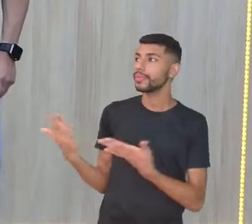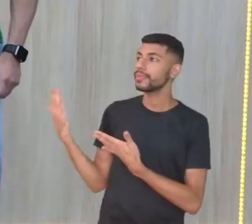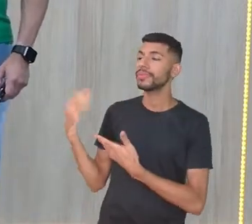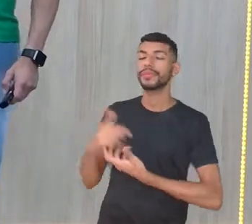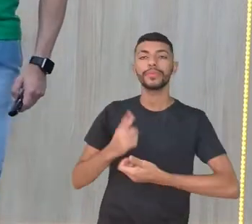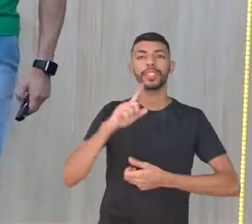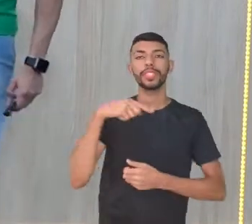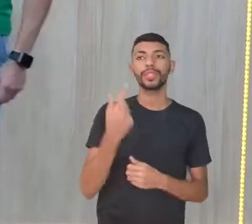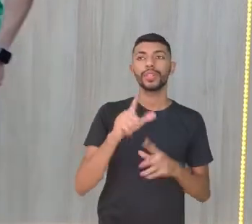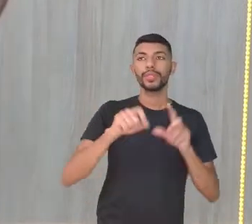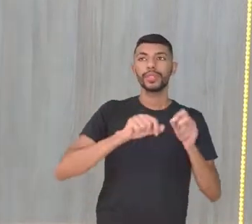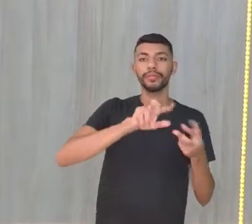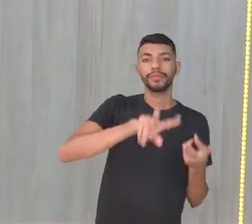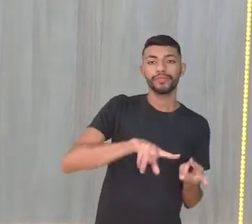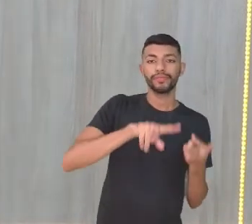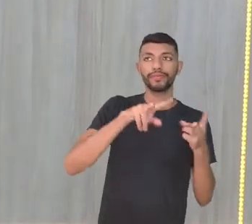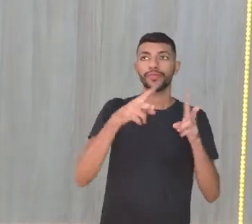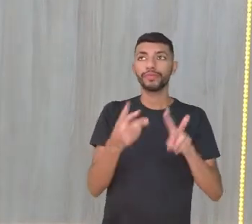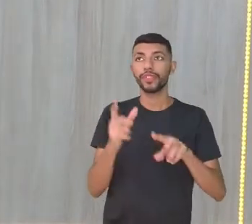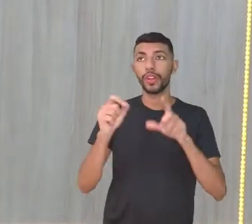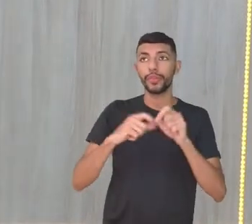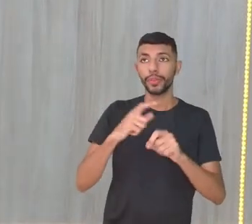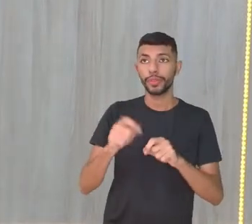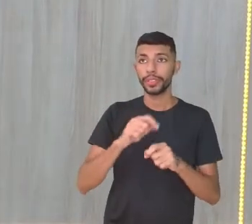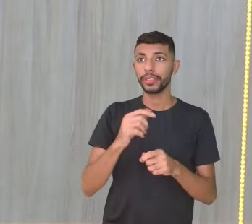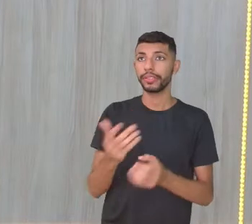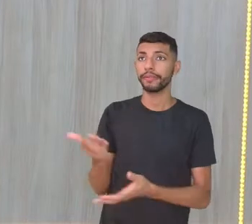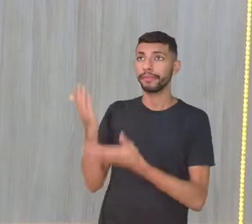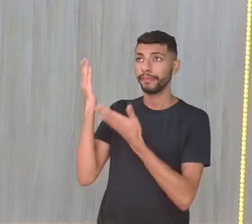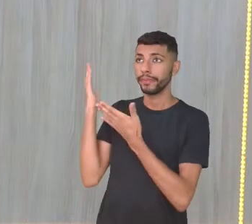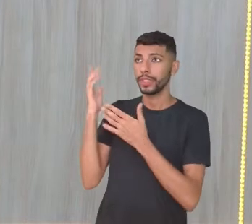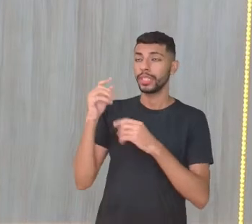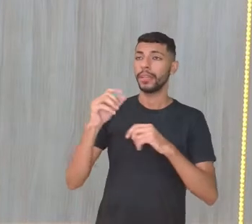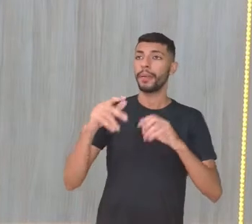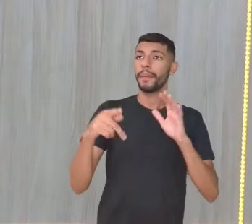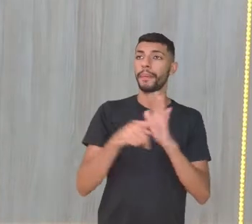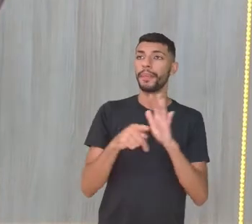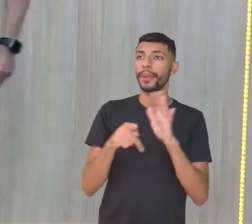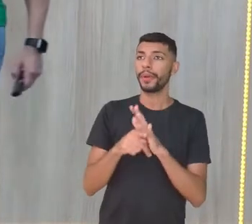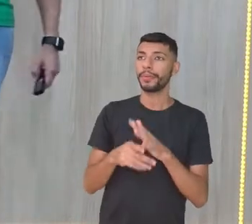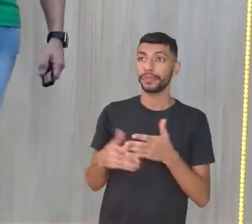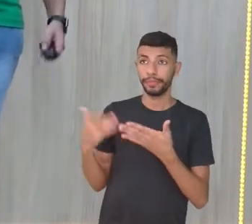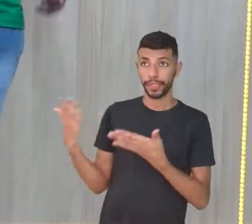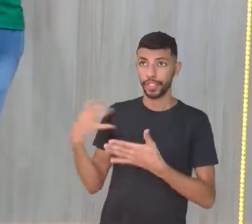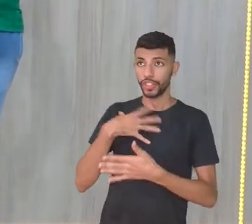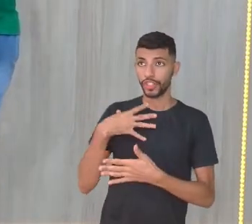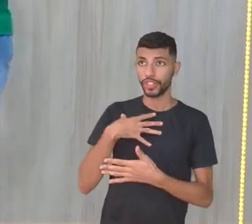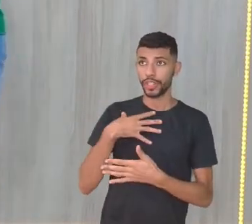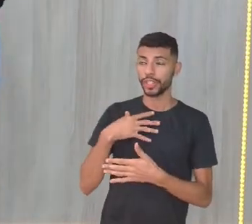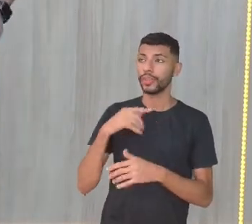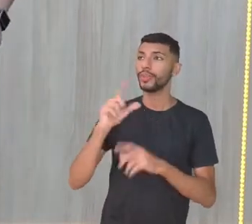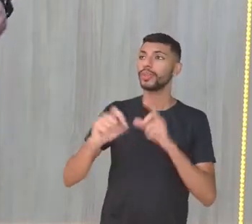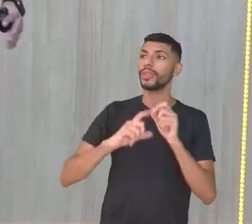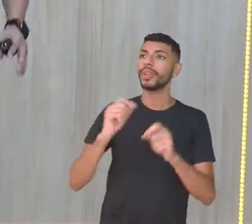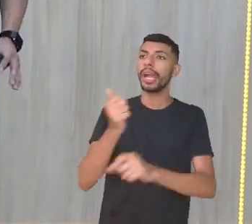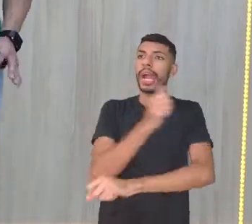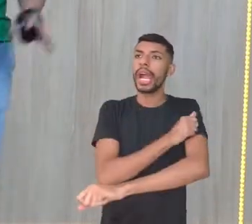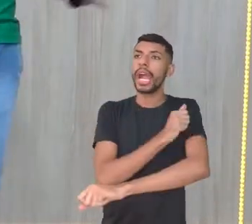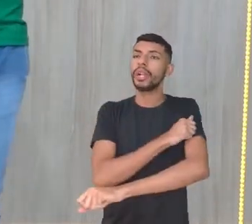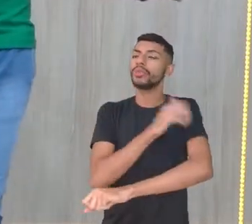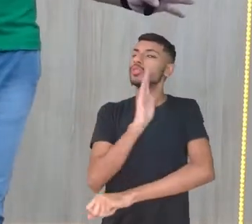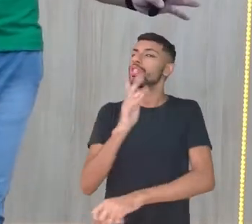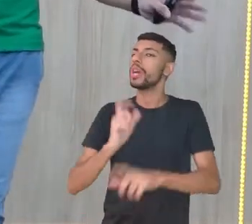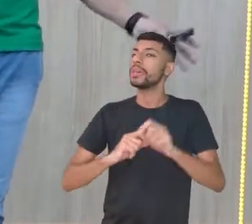gente transforma essa expressão aqui para uma expressão desse jeito aqui, os alunos já têm uma